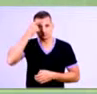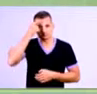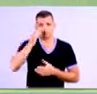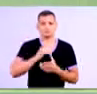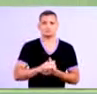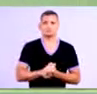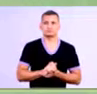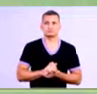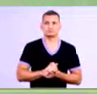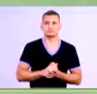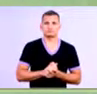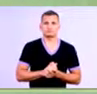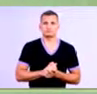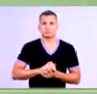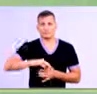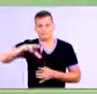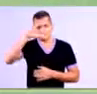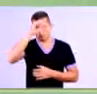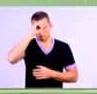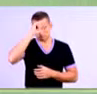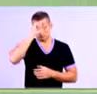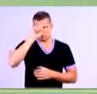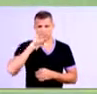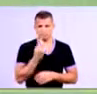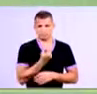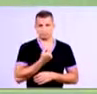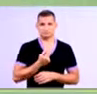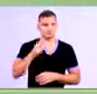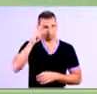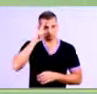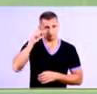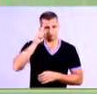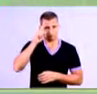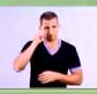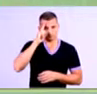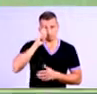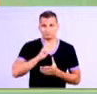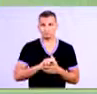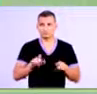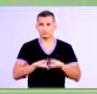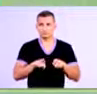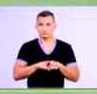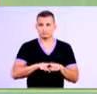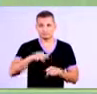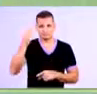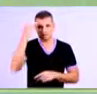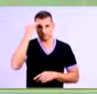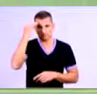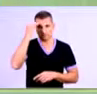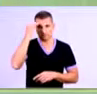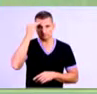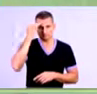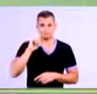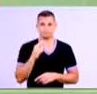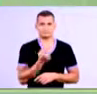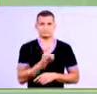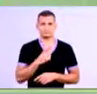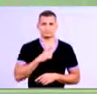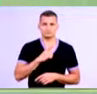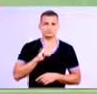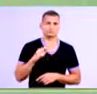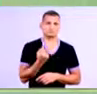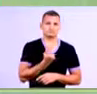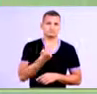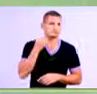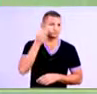nossa aprendizagem que a gente consegue no dia a dia e através dos recursos de memória que nós já temos das nossas